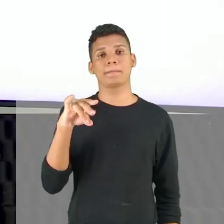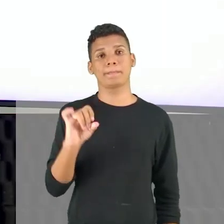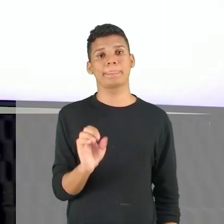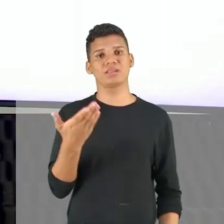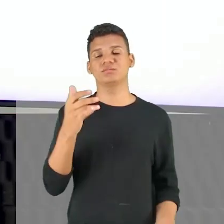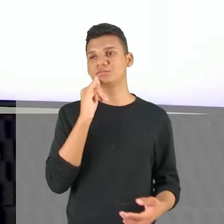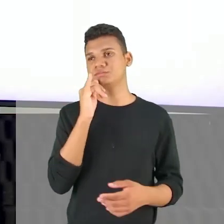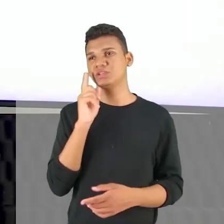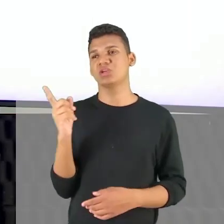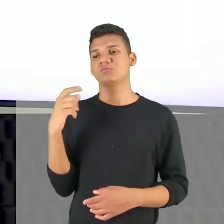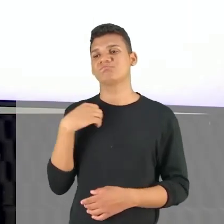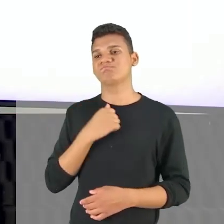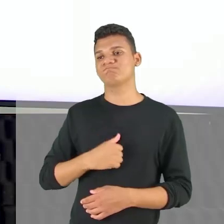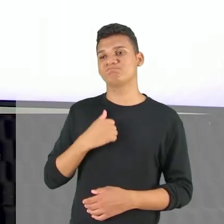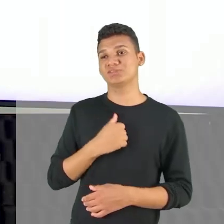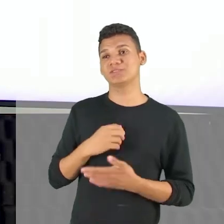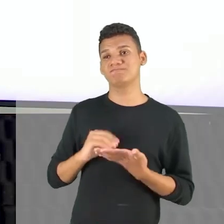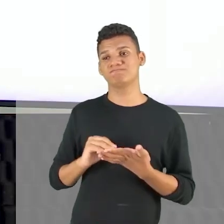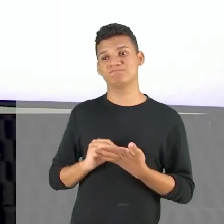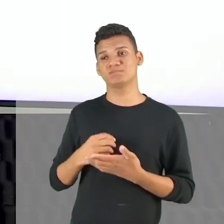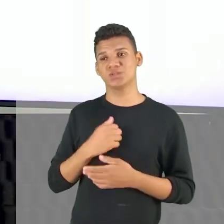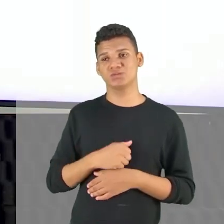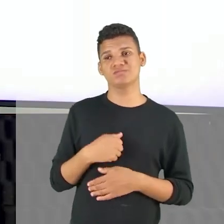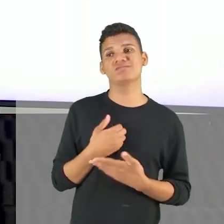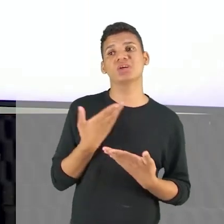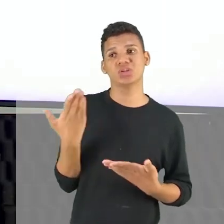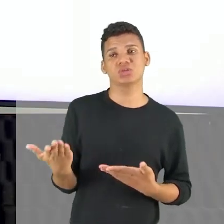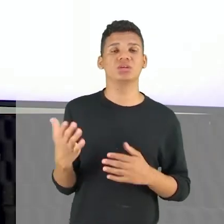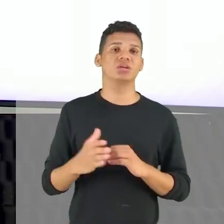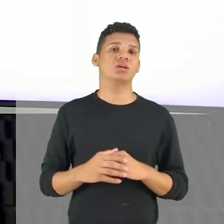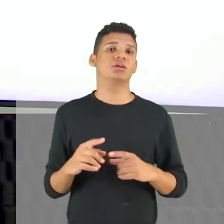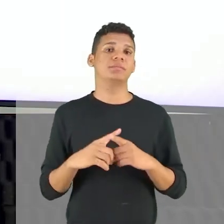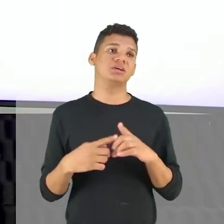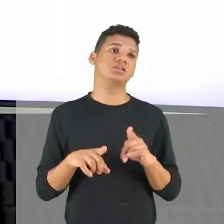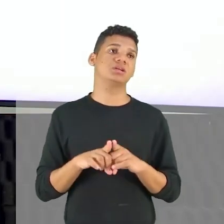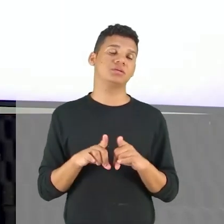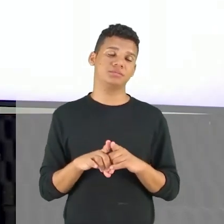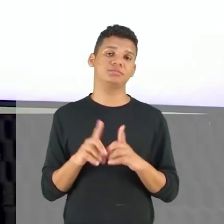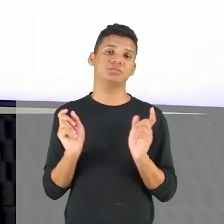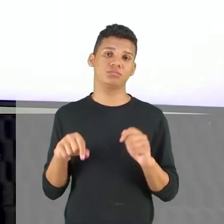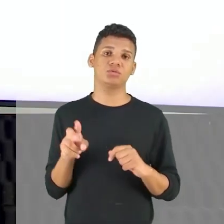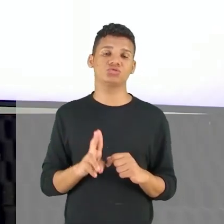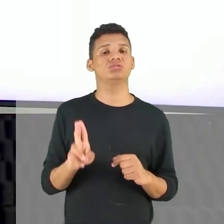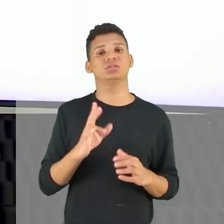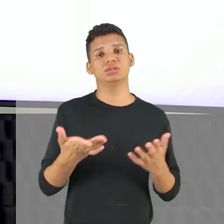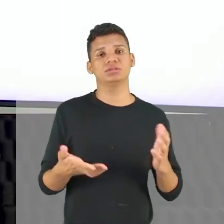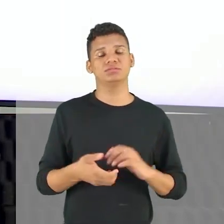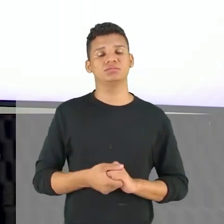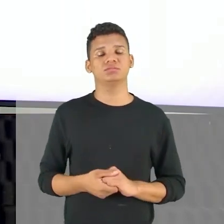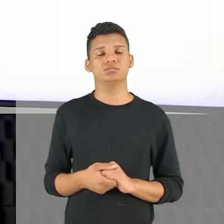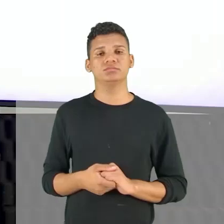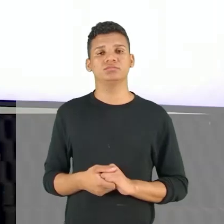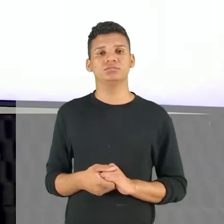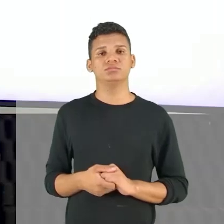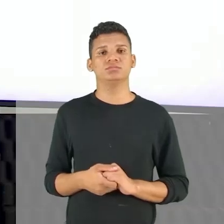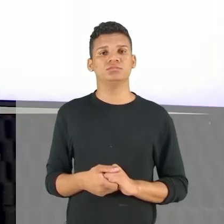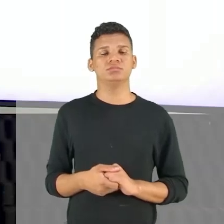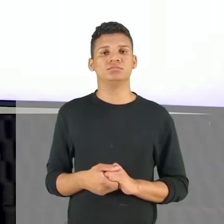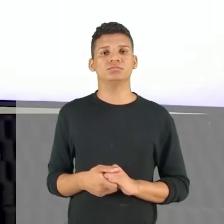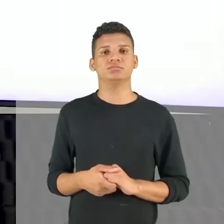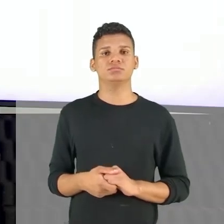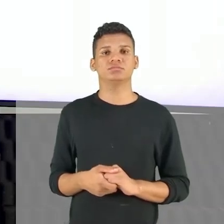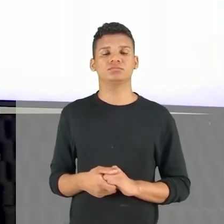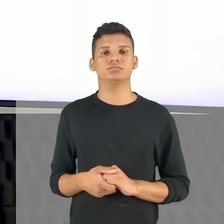sinto saudade de você, não é? Saudade está ligada ali à melancolia, também pode ser utilizada, certo? Ou pode ser também